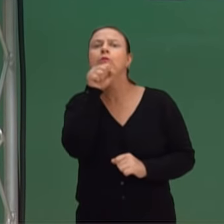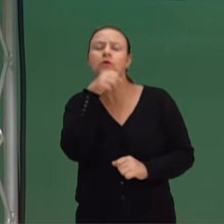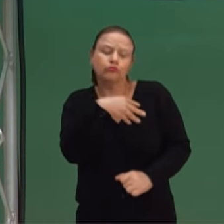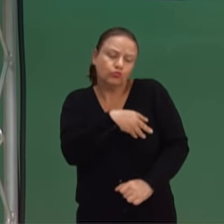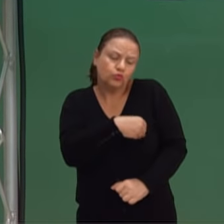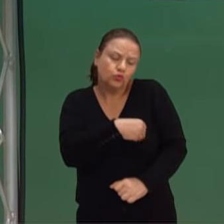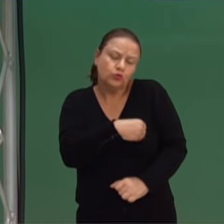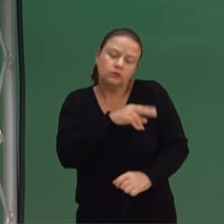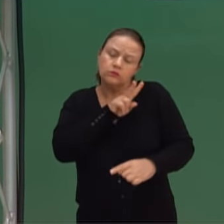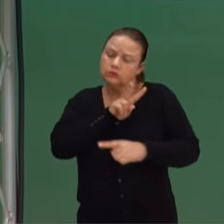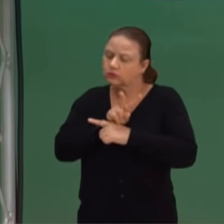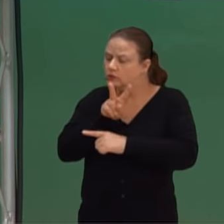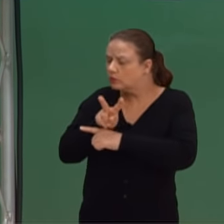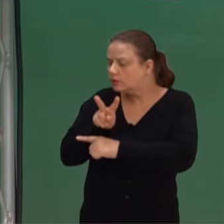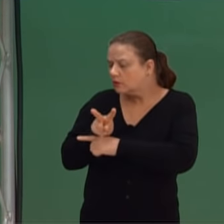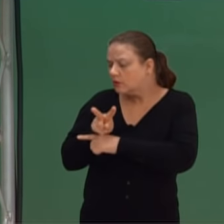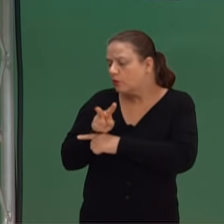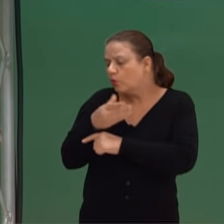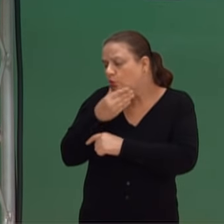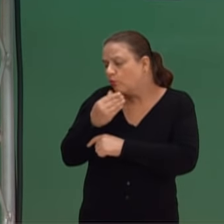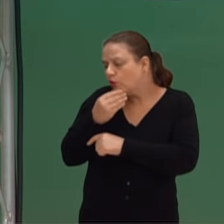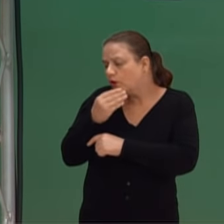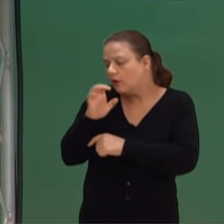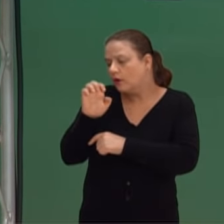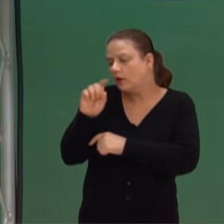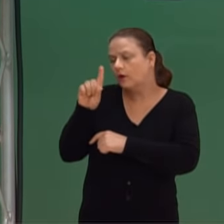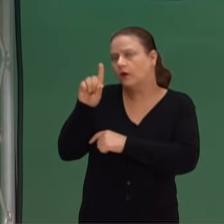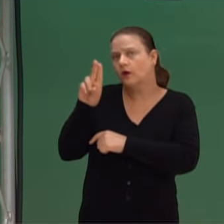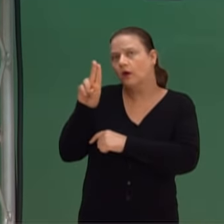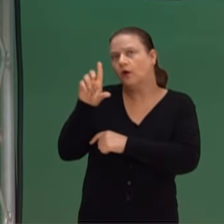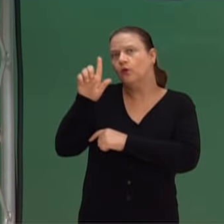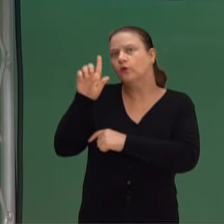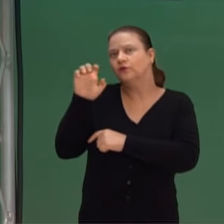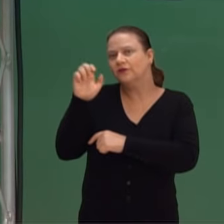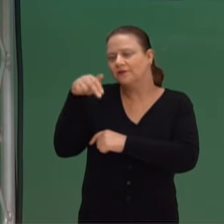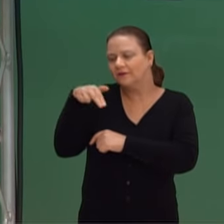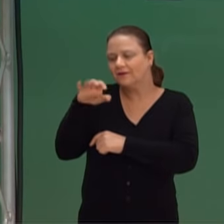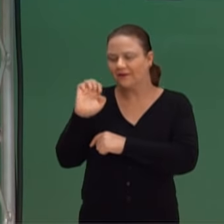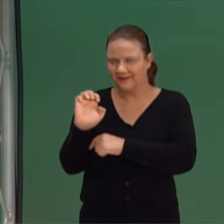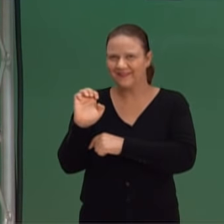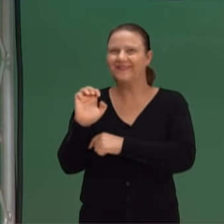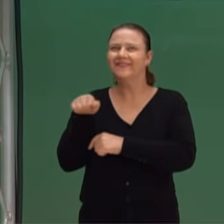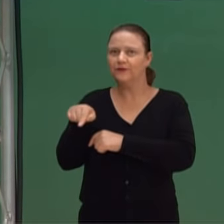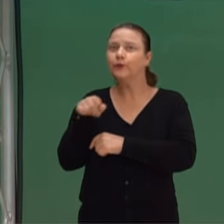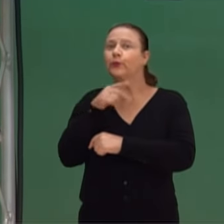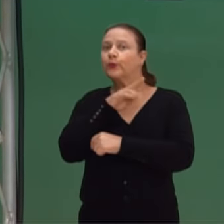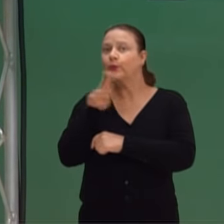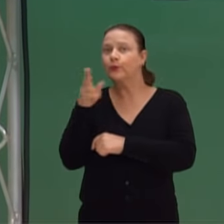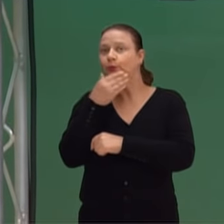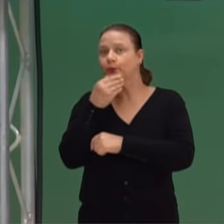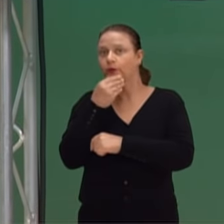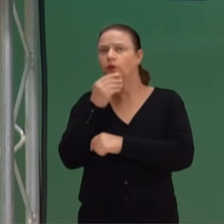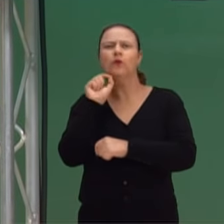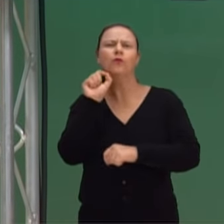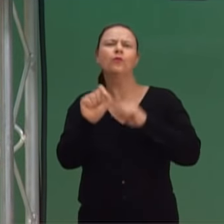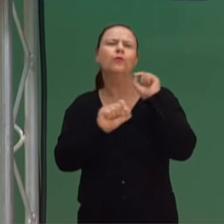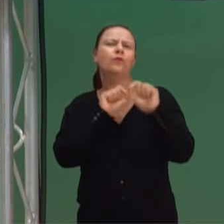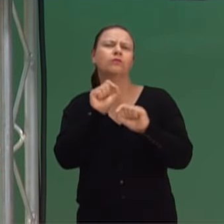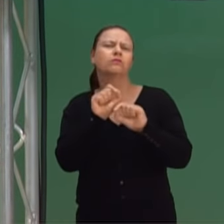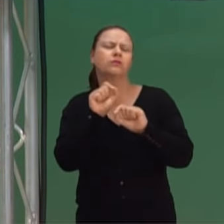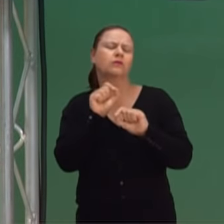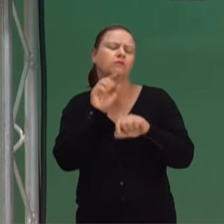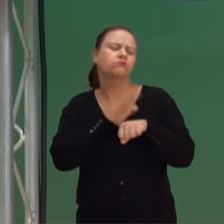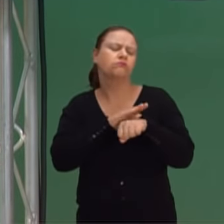menino Eugene Keller, lá em Pernambuco, no final do século XIX. Qual era a função de uma ama